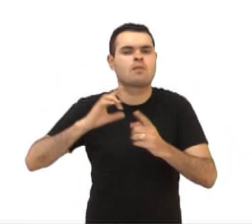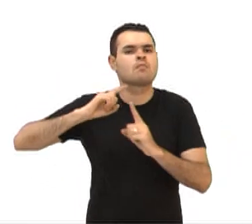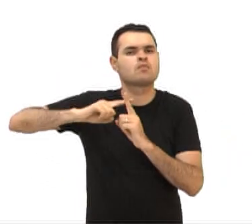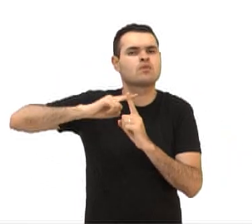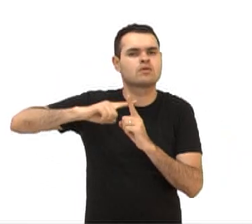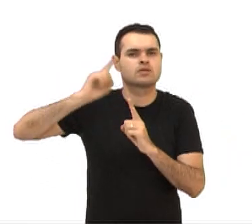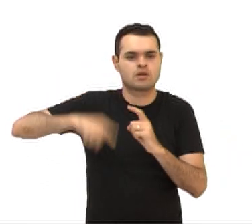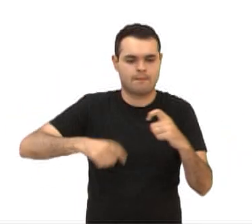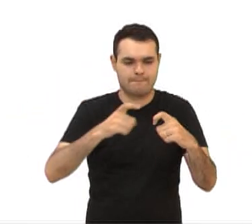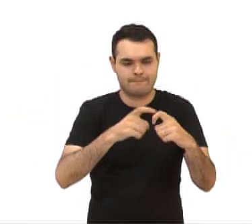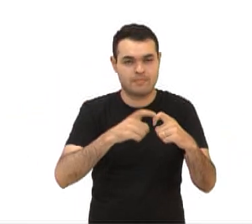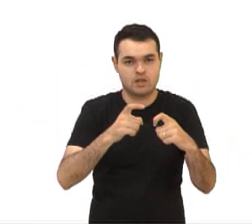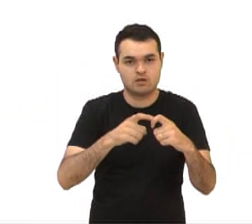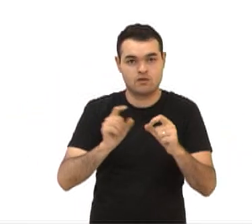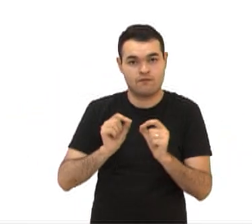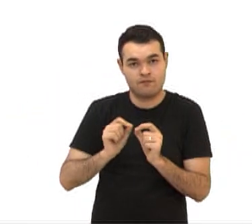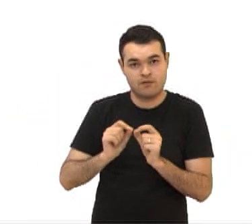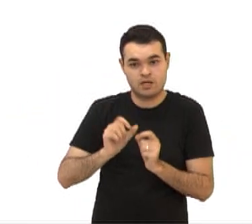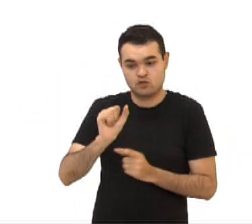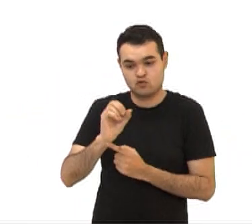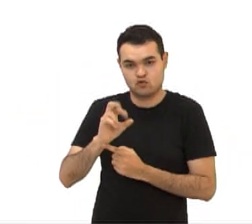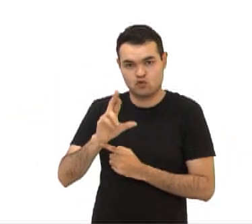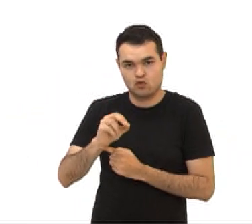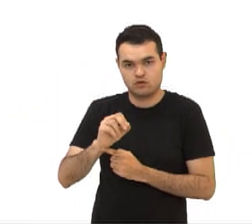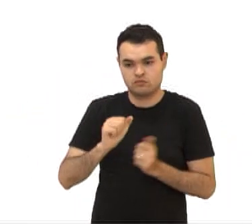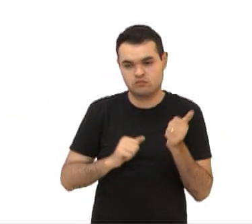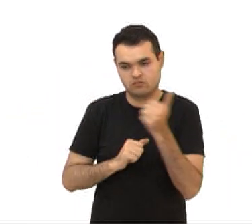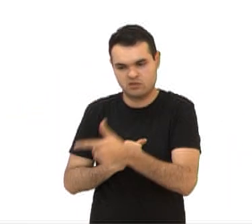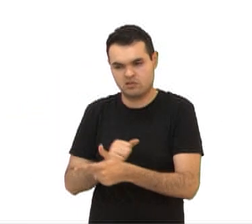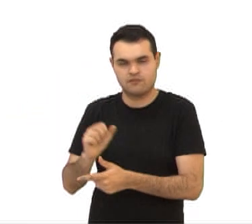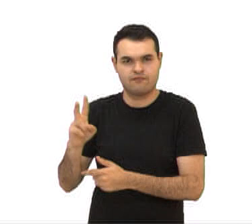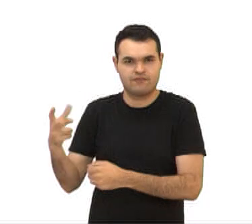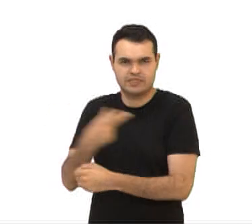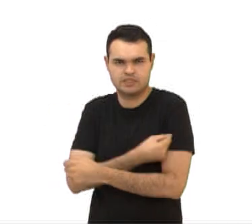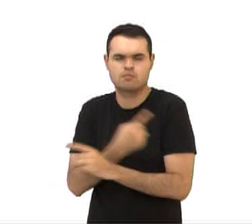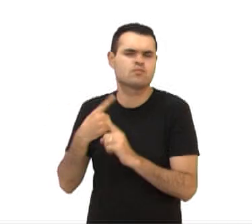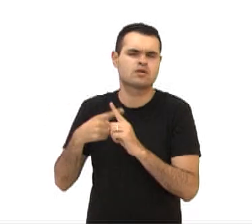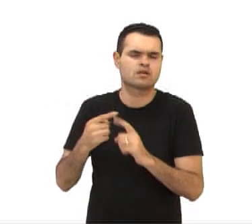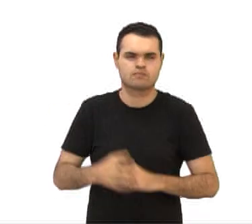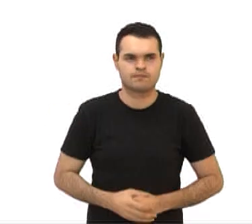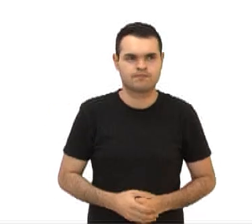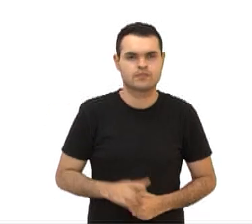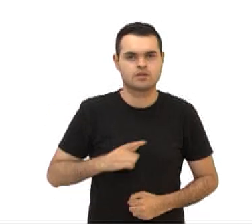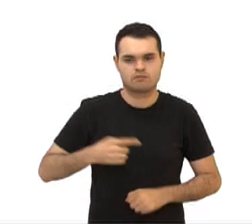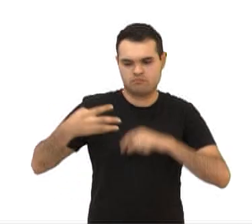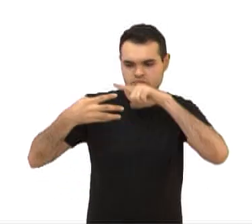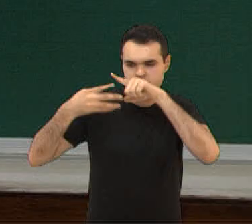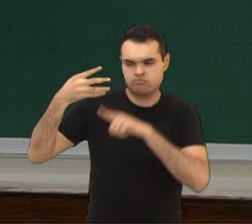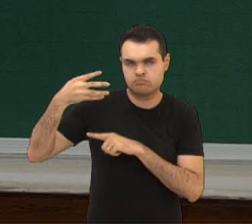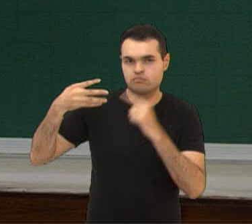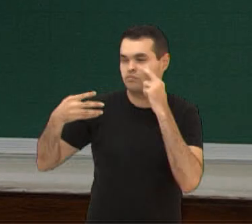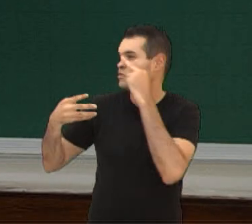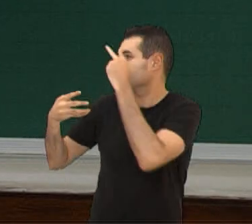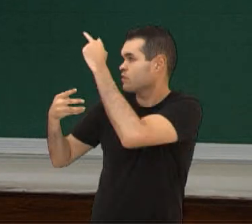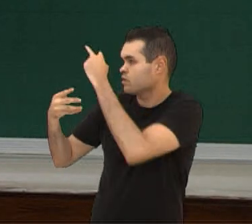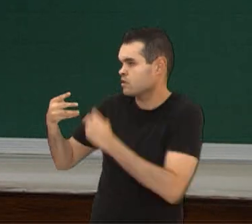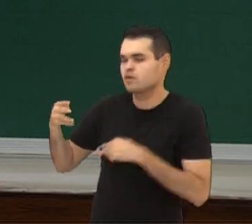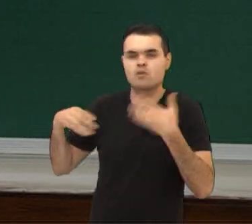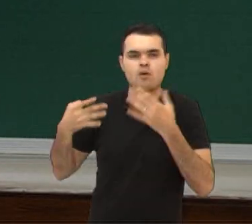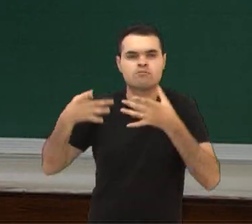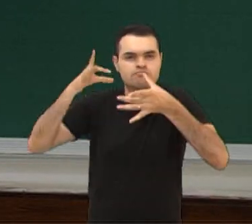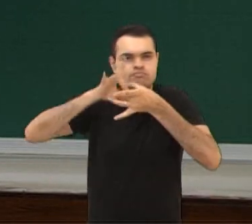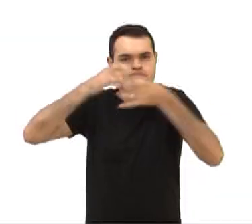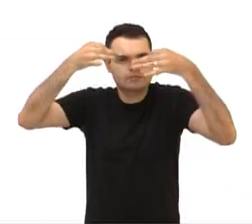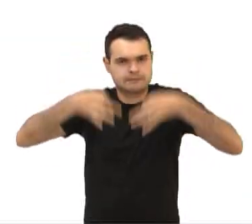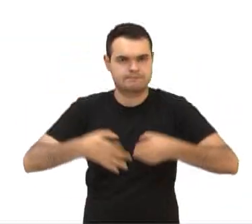pelo qual os médicos fazem uso do soro em vez de vacina para tratar o problema. Então, aqui tem 4 alternativas, você vai ler e me dizer qual é a